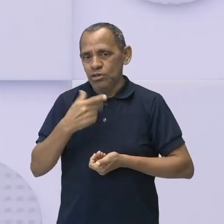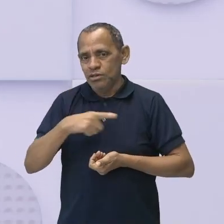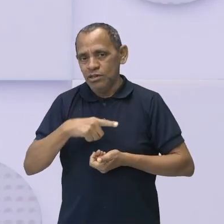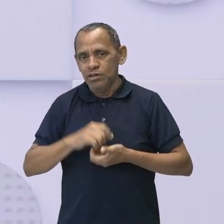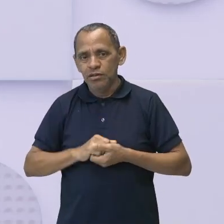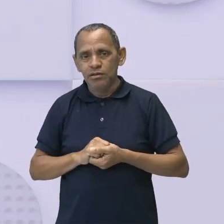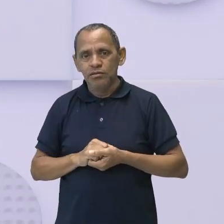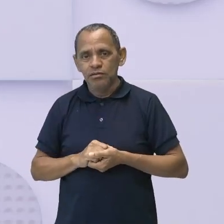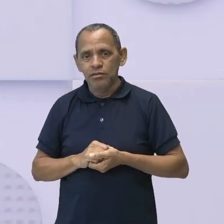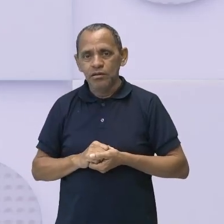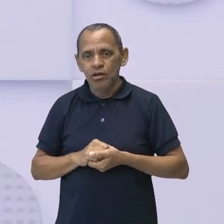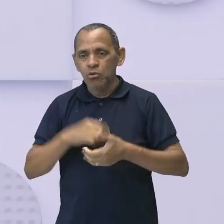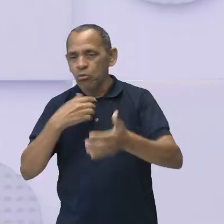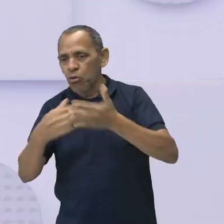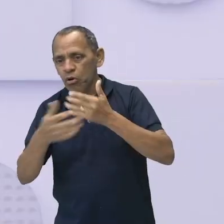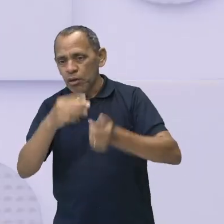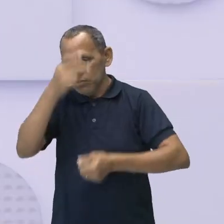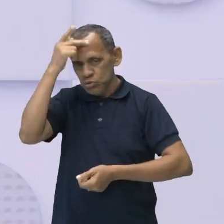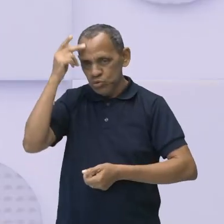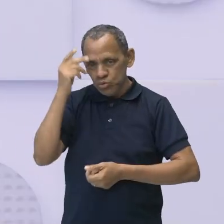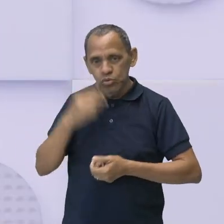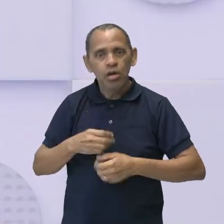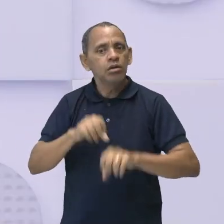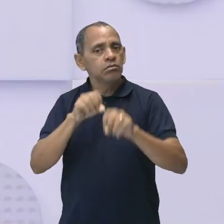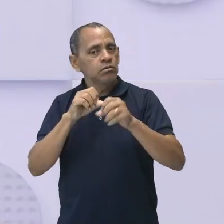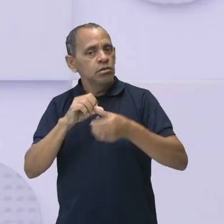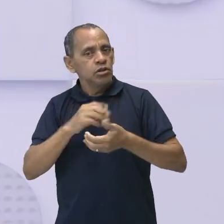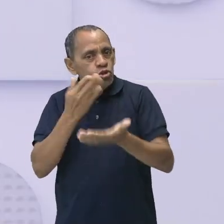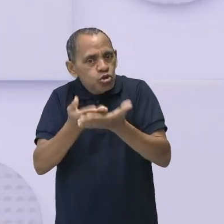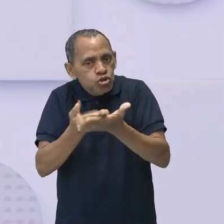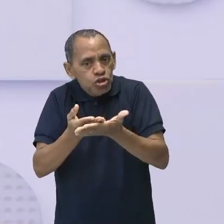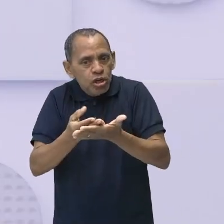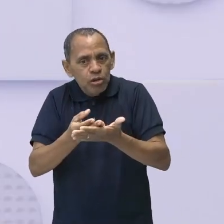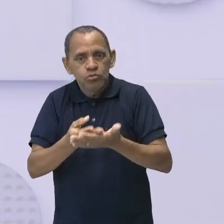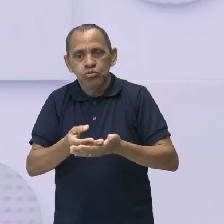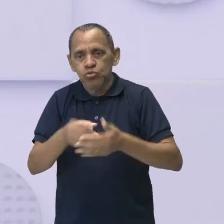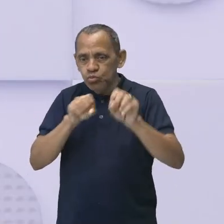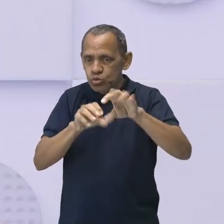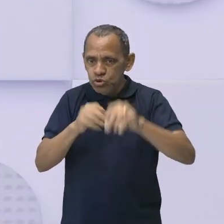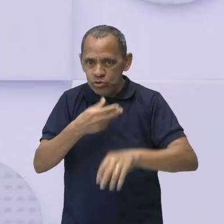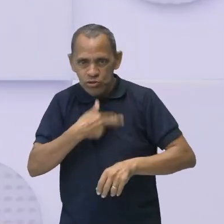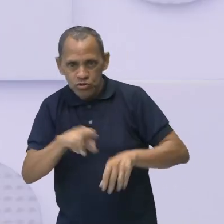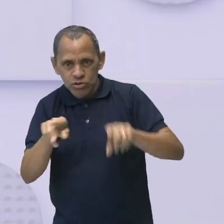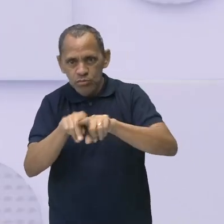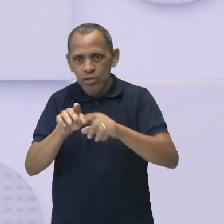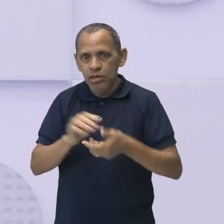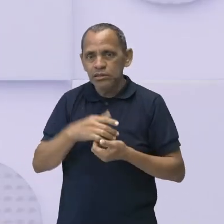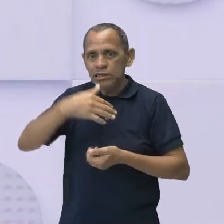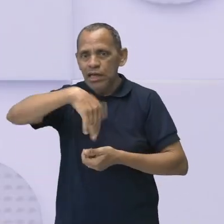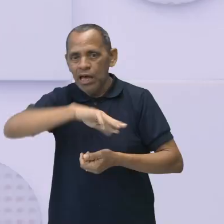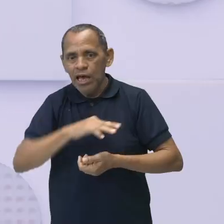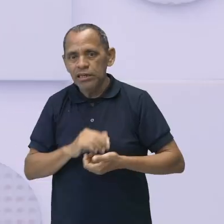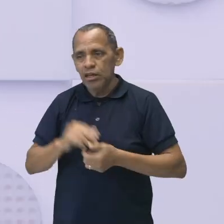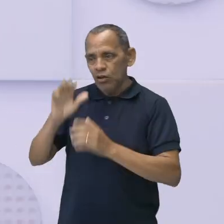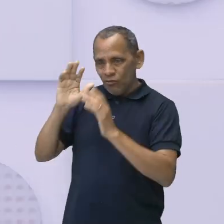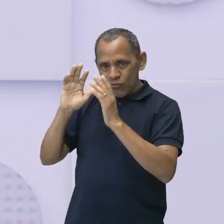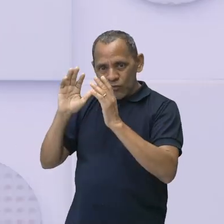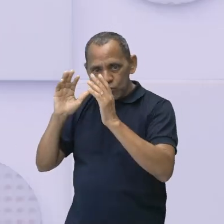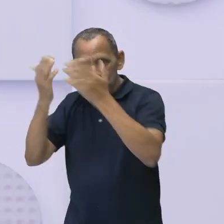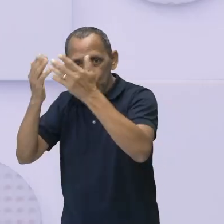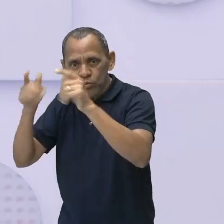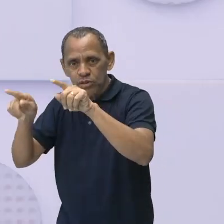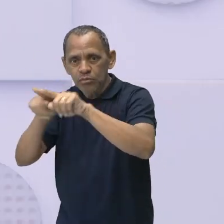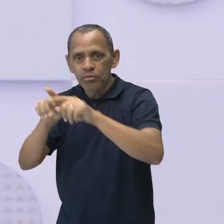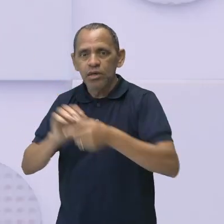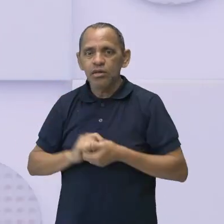um de nós que estudamos ensino religioso, que entendemos que o fenômeno religioso é um fenômeno humano,